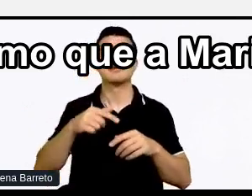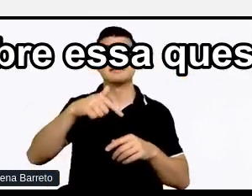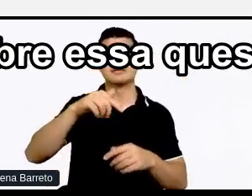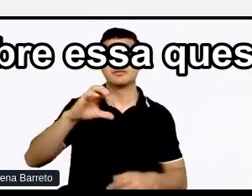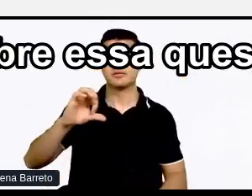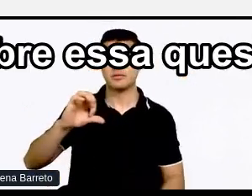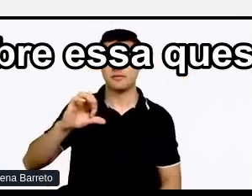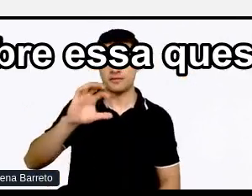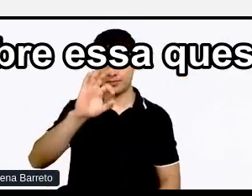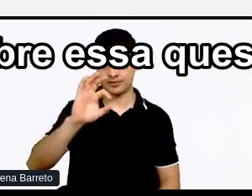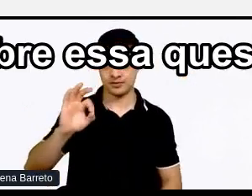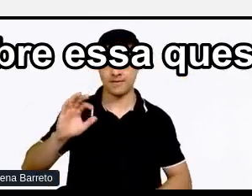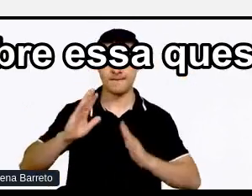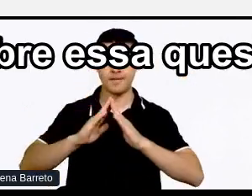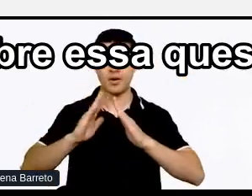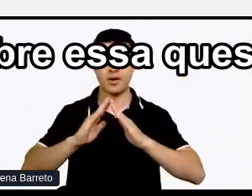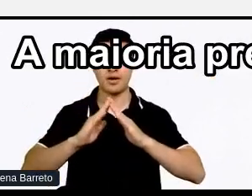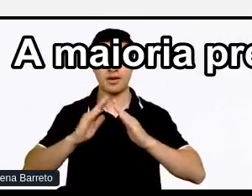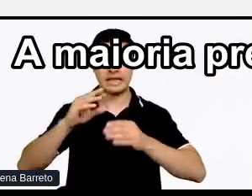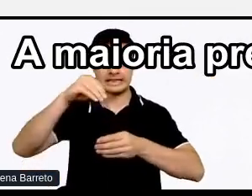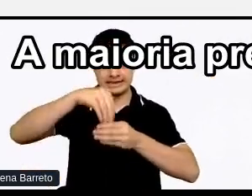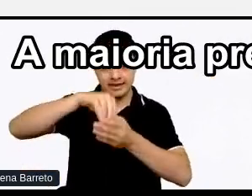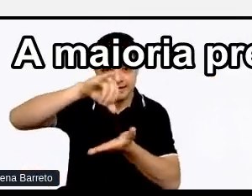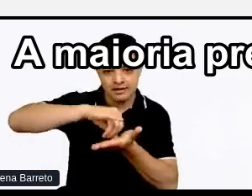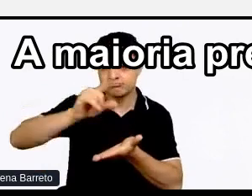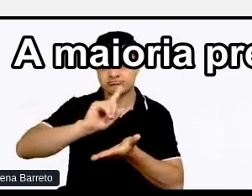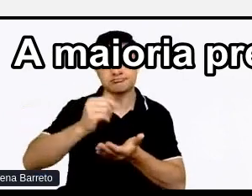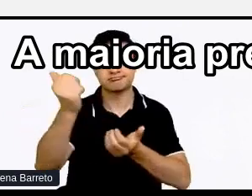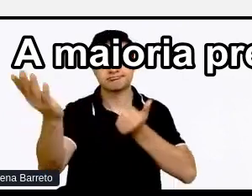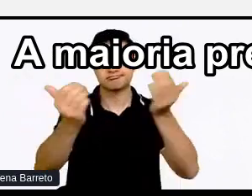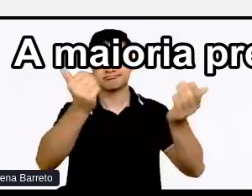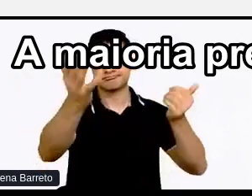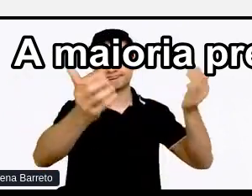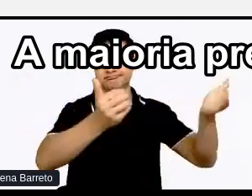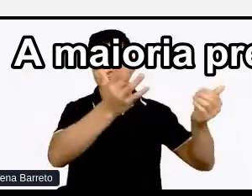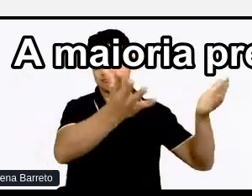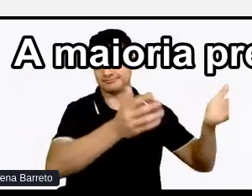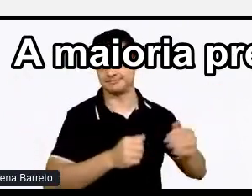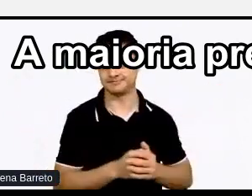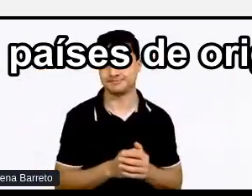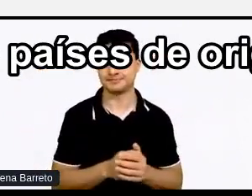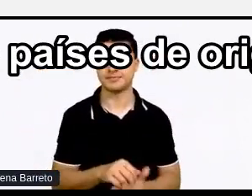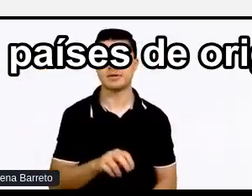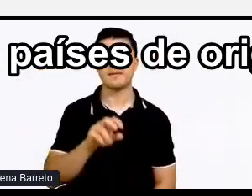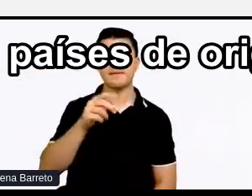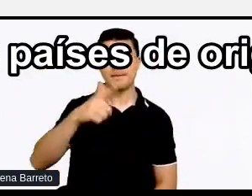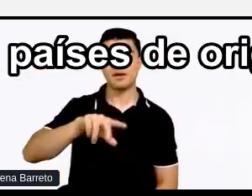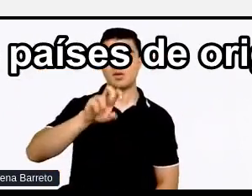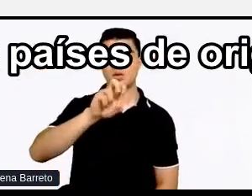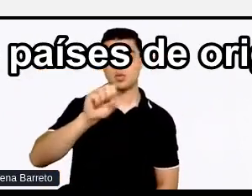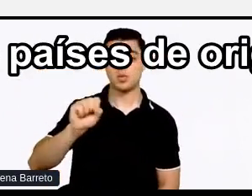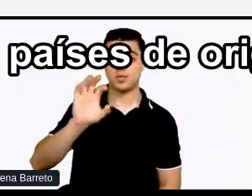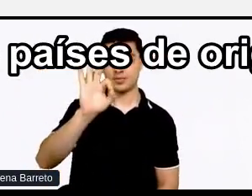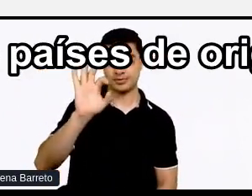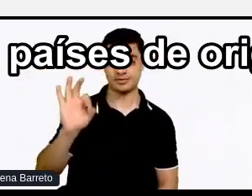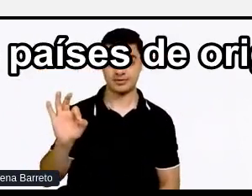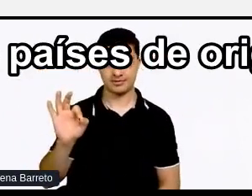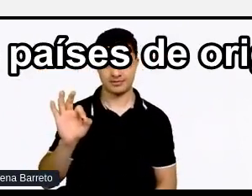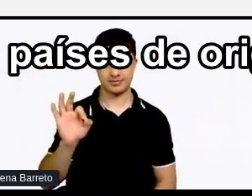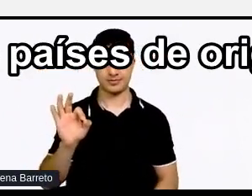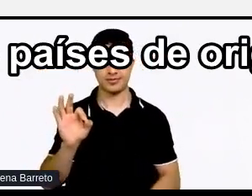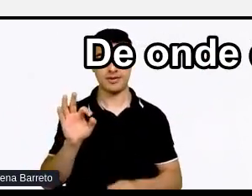anterior, sobre essa questão de xenofobia, né? A maioria pretos e pardos, e olha os países de origem,